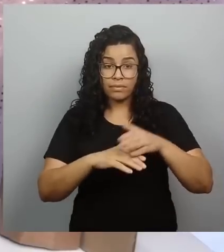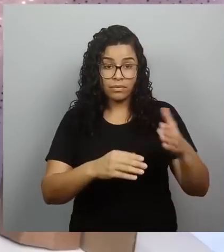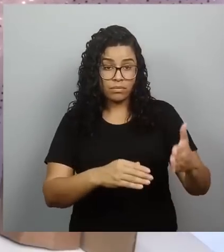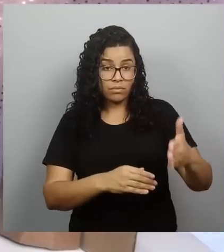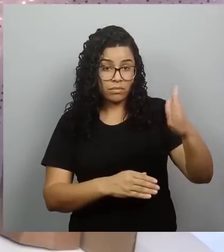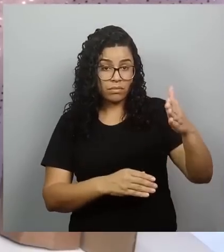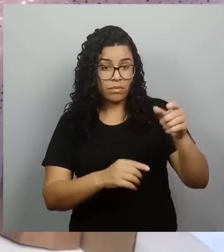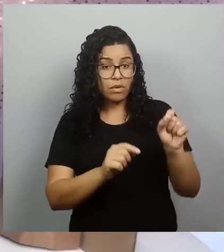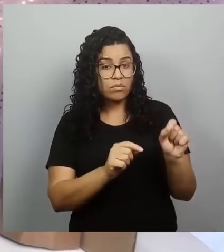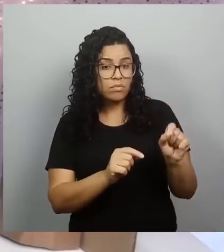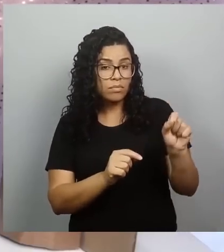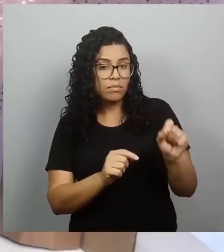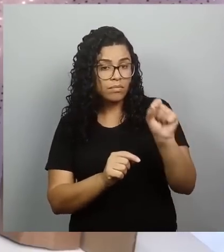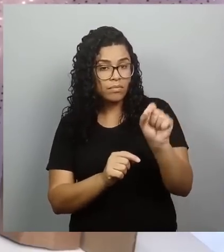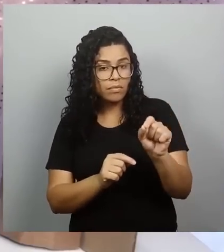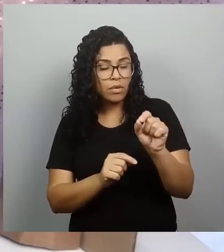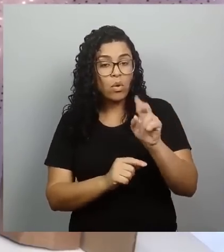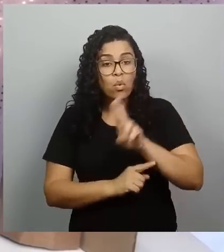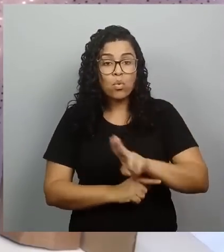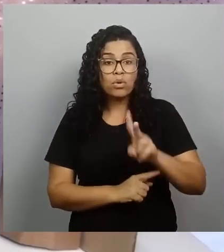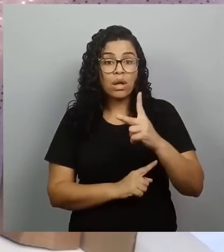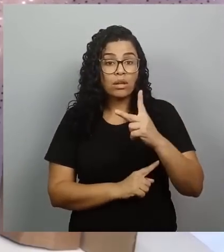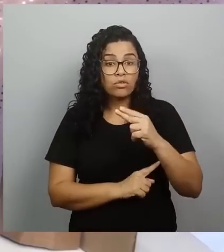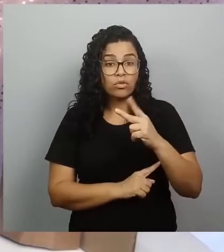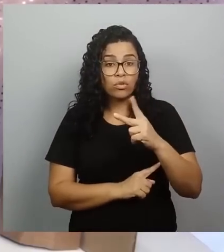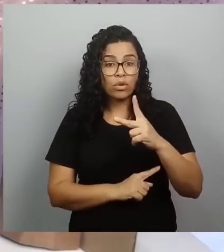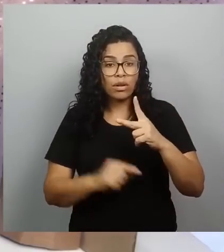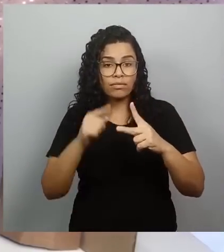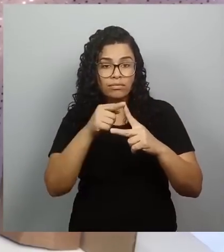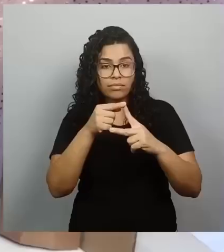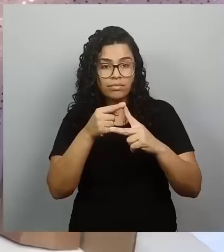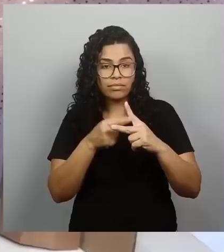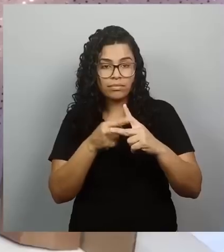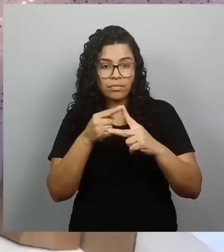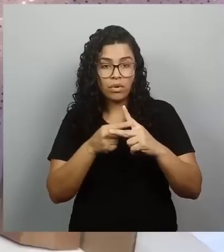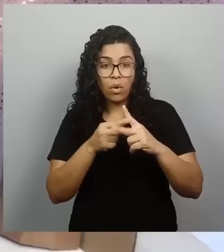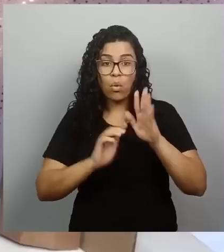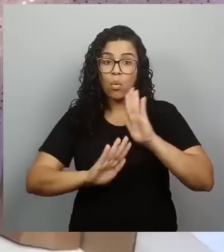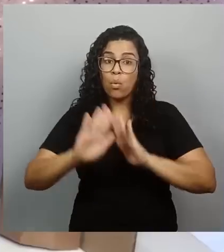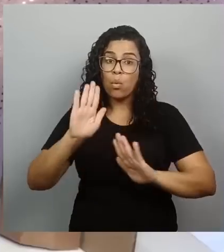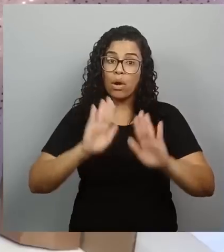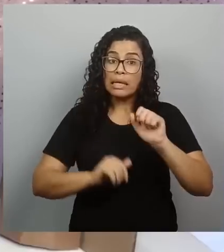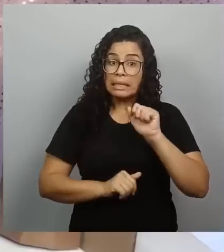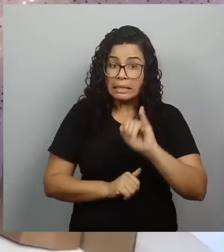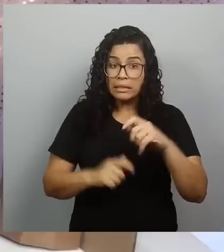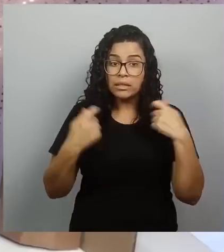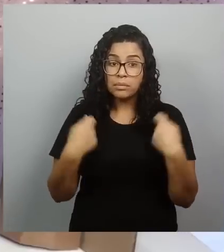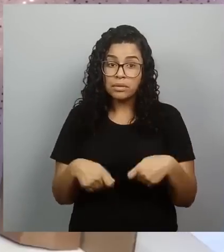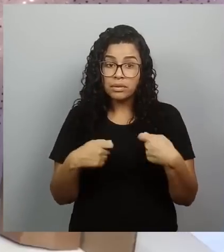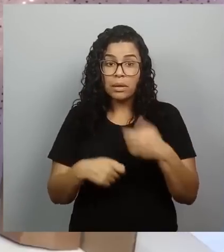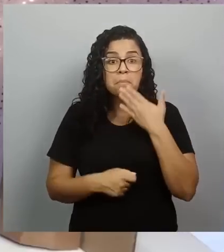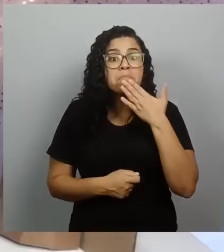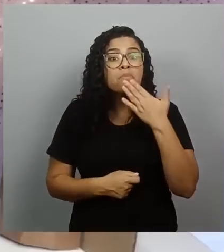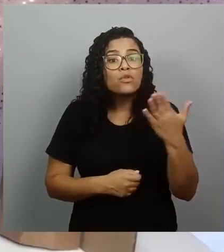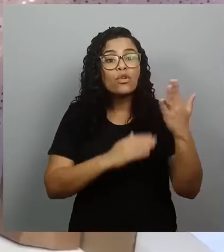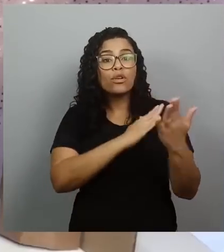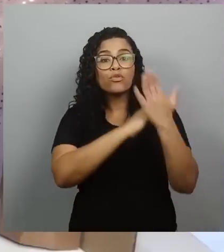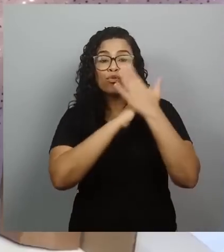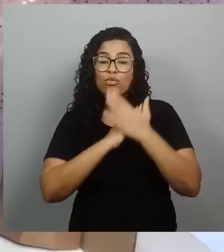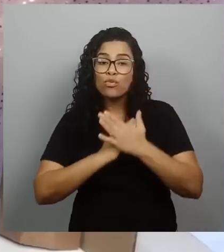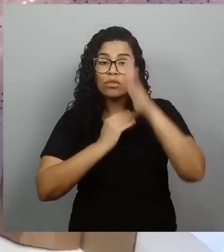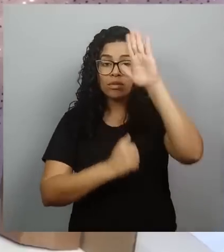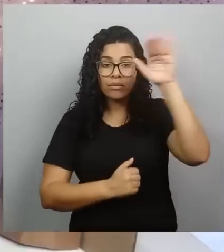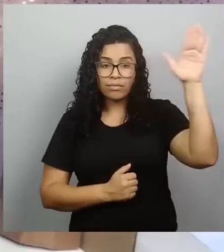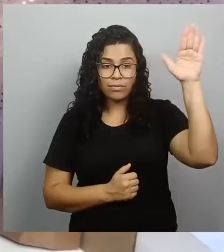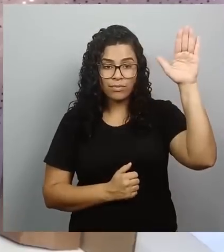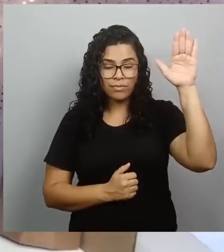essa parte da tesoura com cuidado. Se necessário, peça auxílio, ajuda de um adulto que esteja aí na